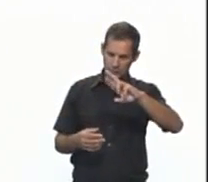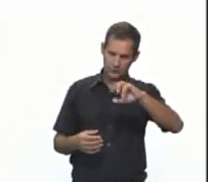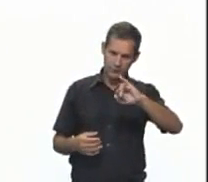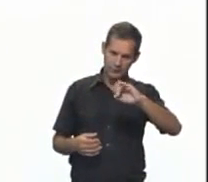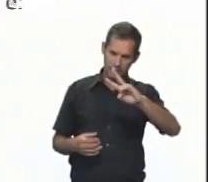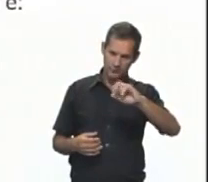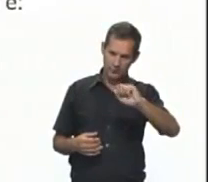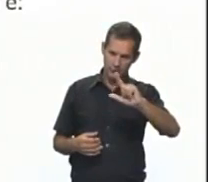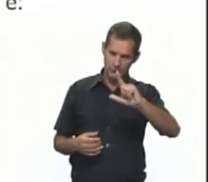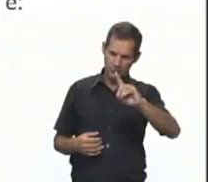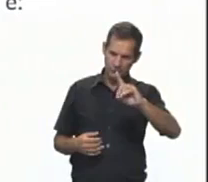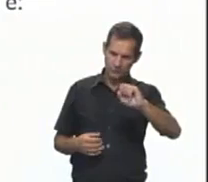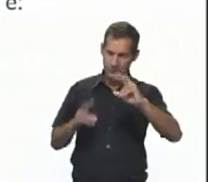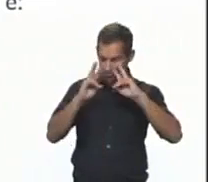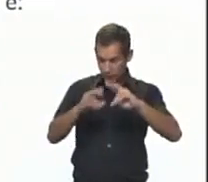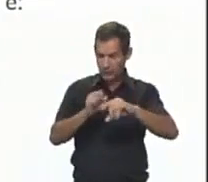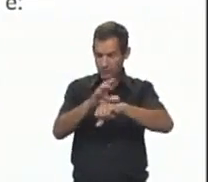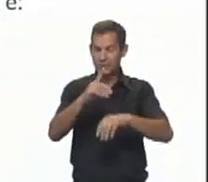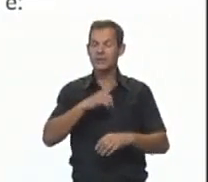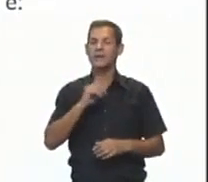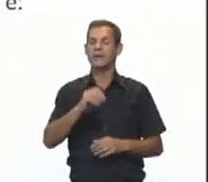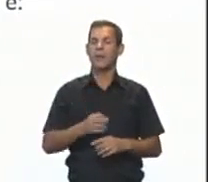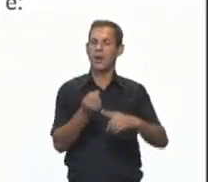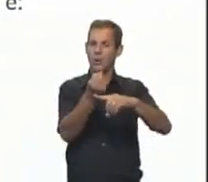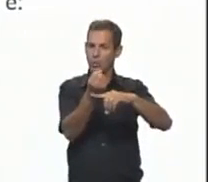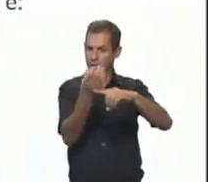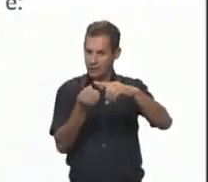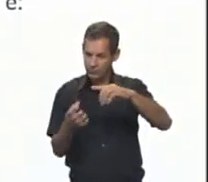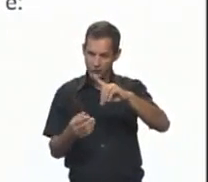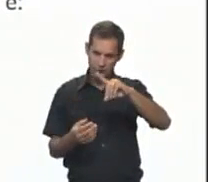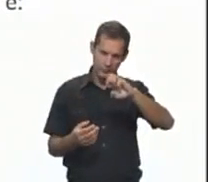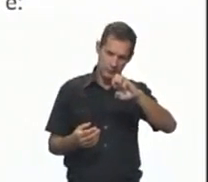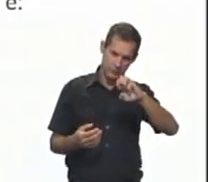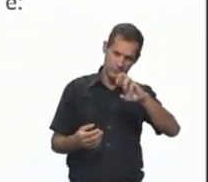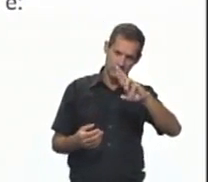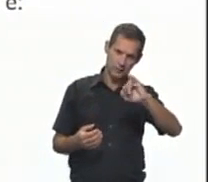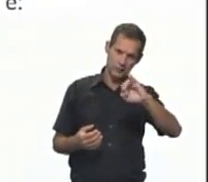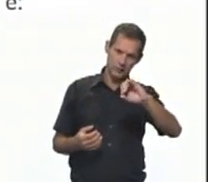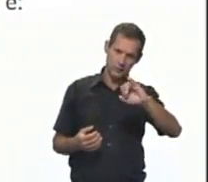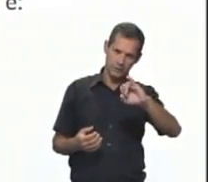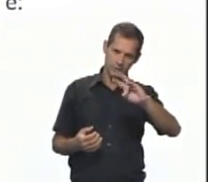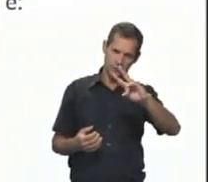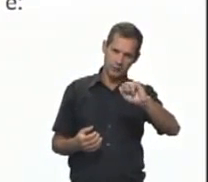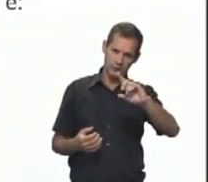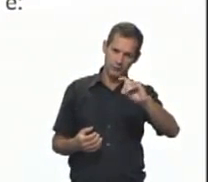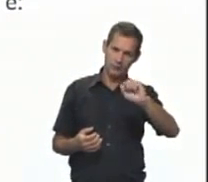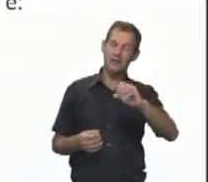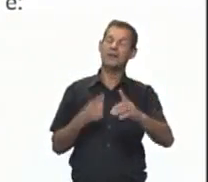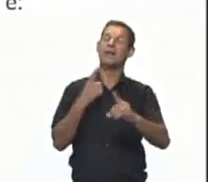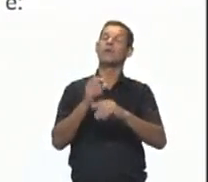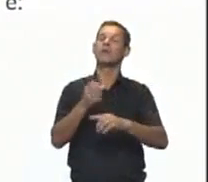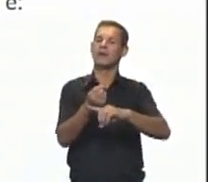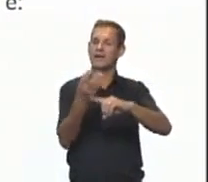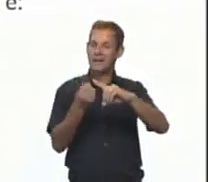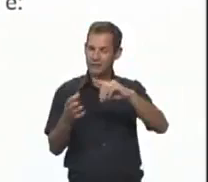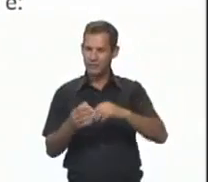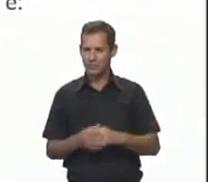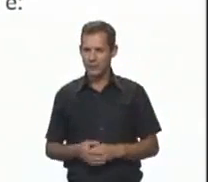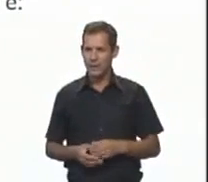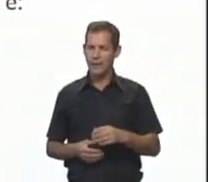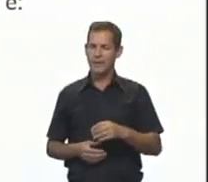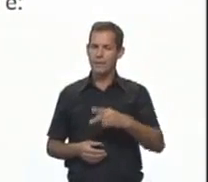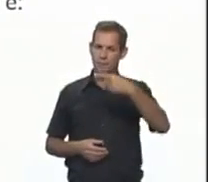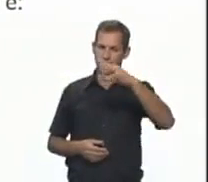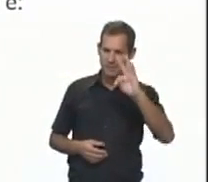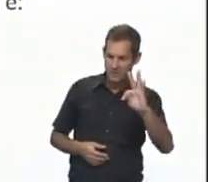a gente pode ver no slide anterior. A gente tem aqui uma função derivada e a gente quer encontrar qual? A função P